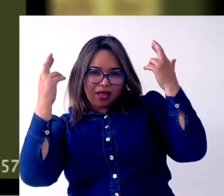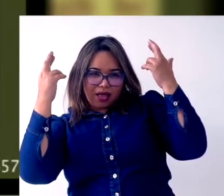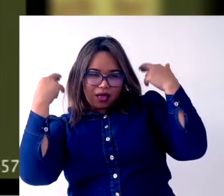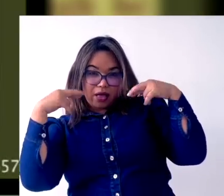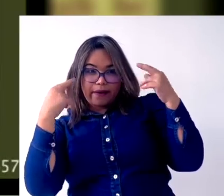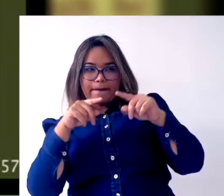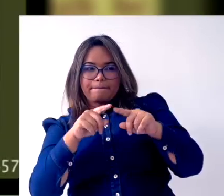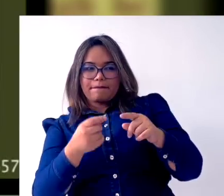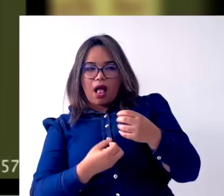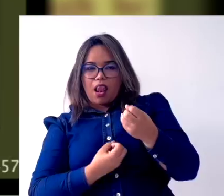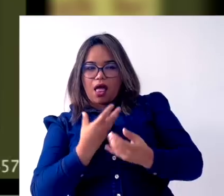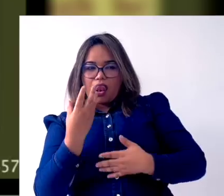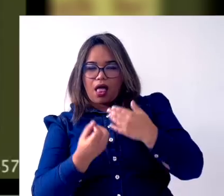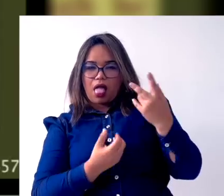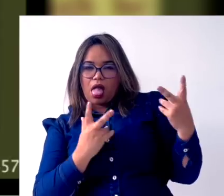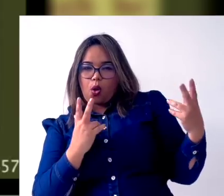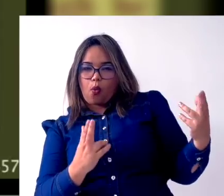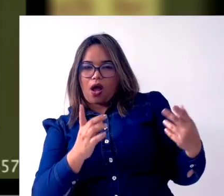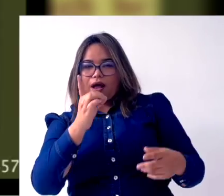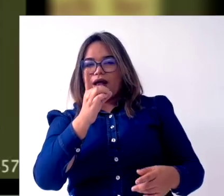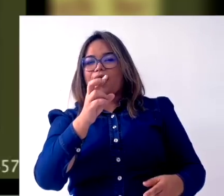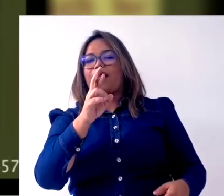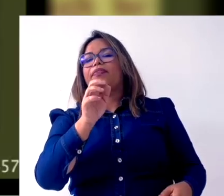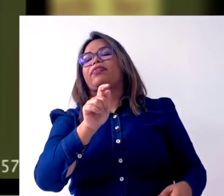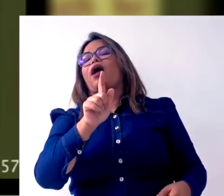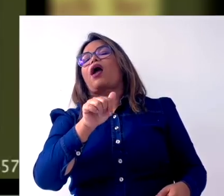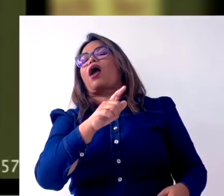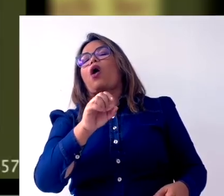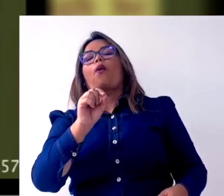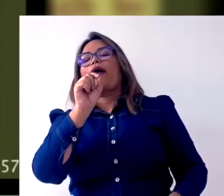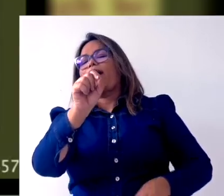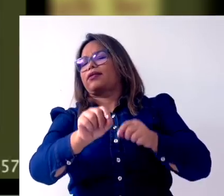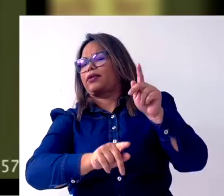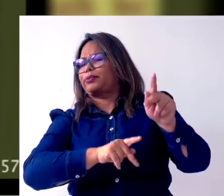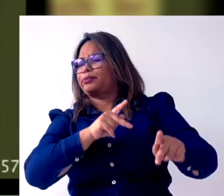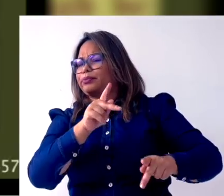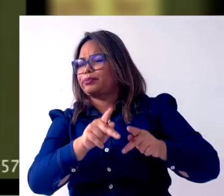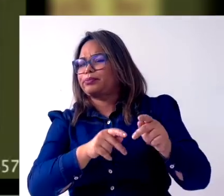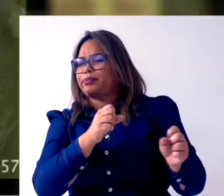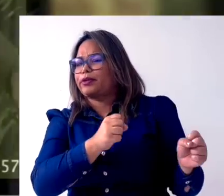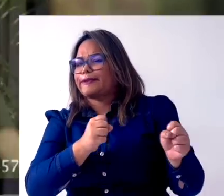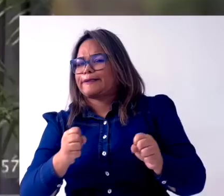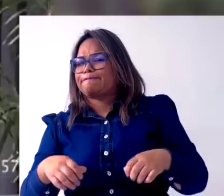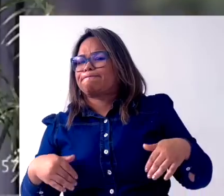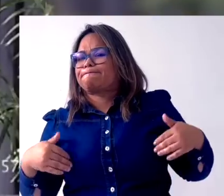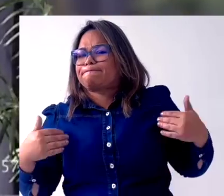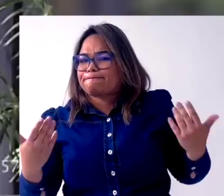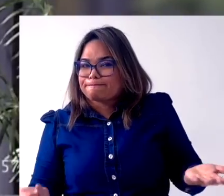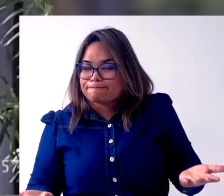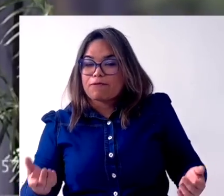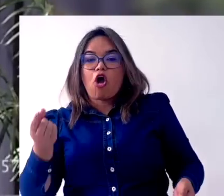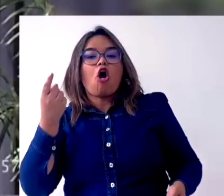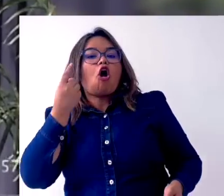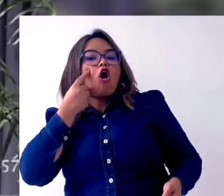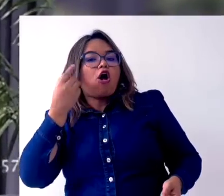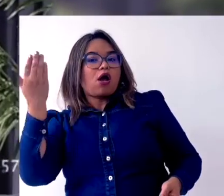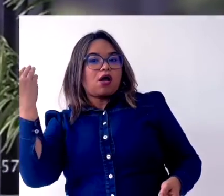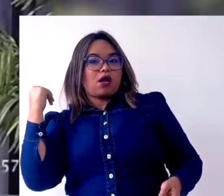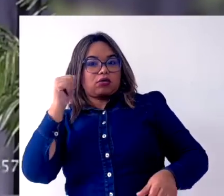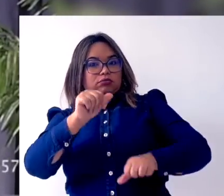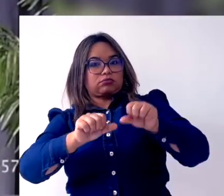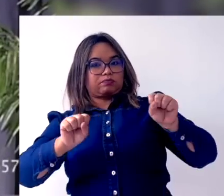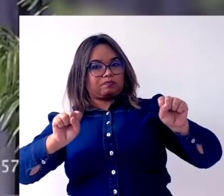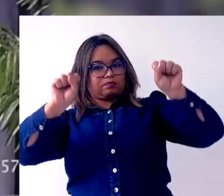dragão, e isso é interessante. Agora, quem é que tem esse poder? Bem, vamos então aos reformadores. Essas pessoas